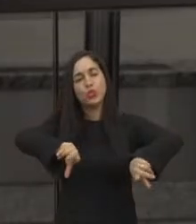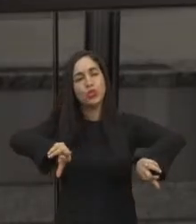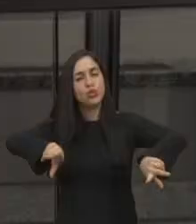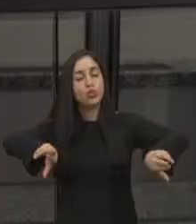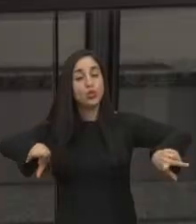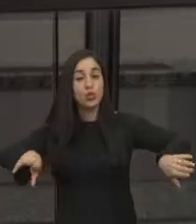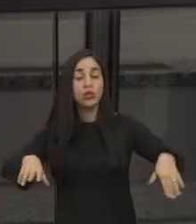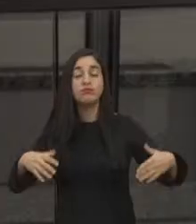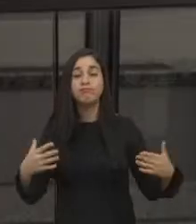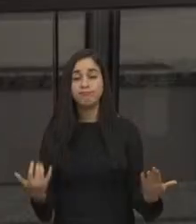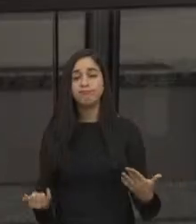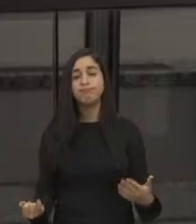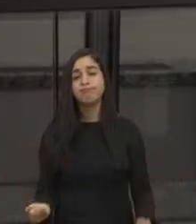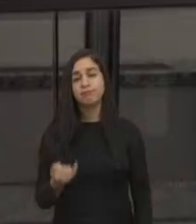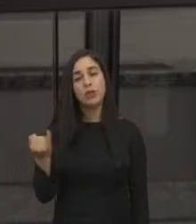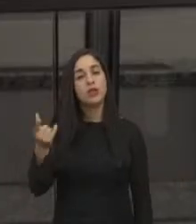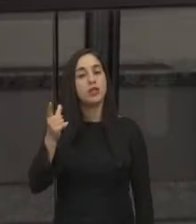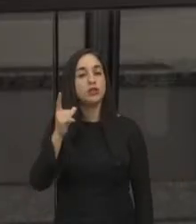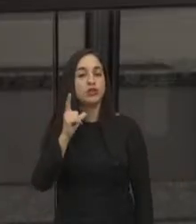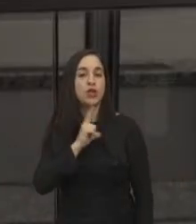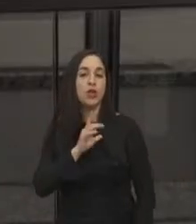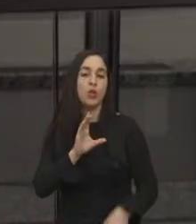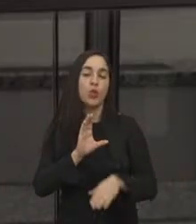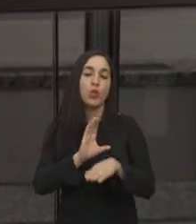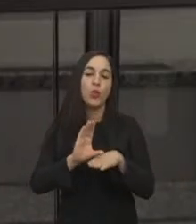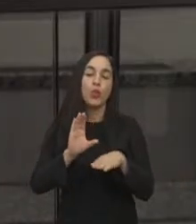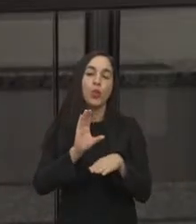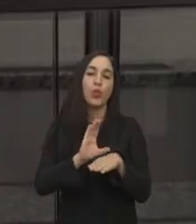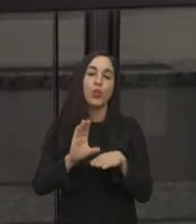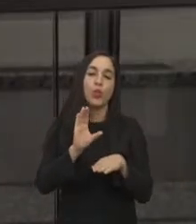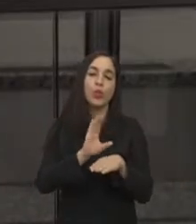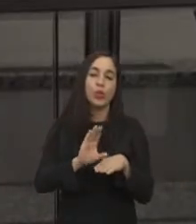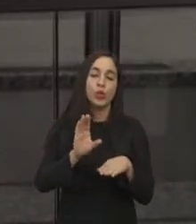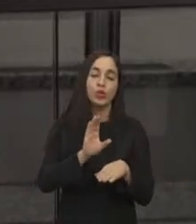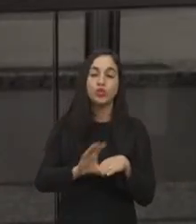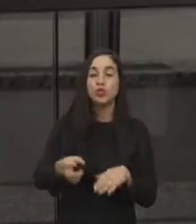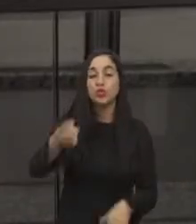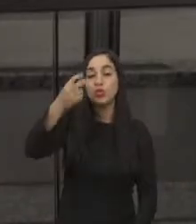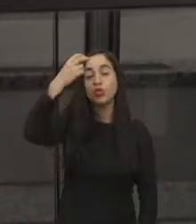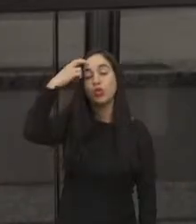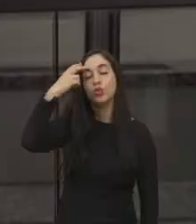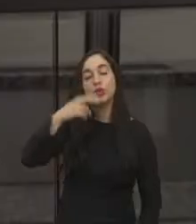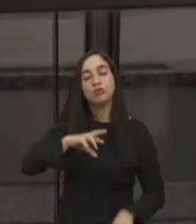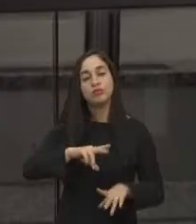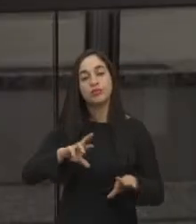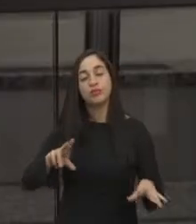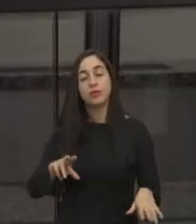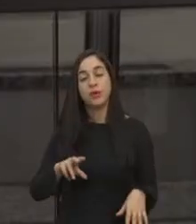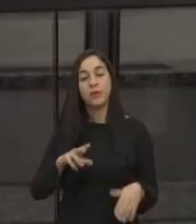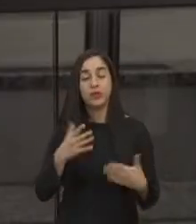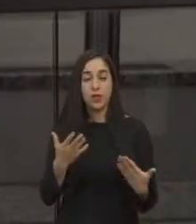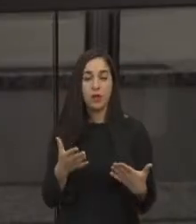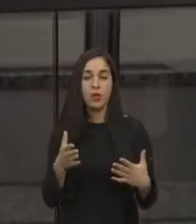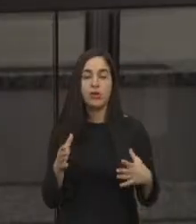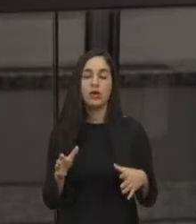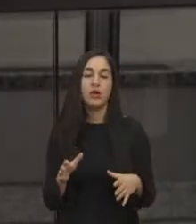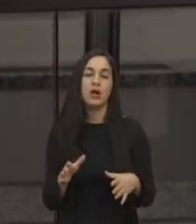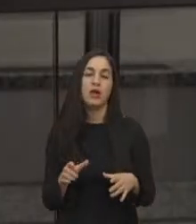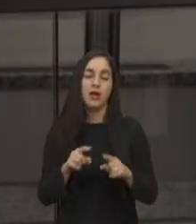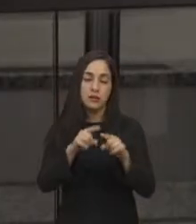fato, interessantíssimo um curso de produção cultural. E, diante desse diagnóstico, a própria classe se